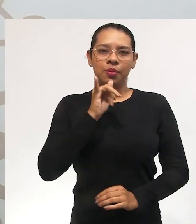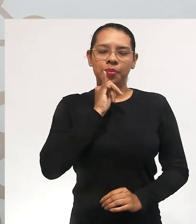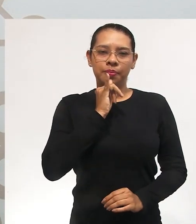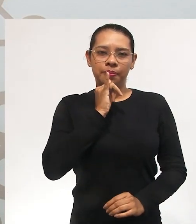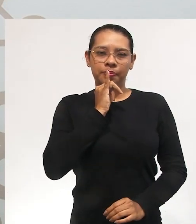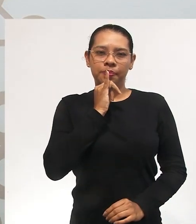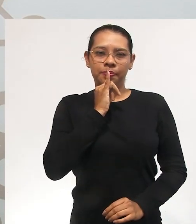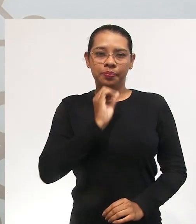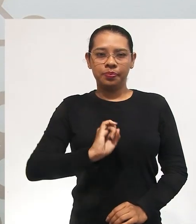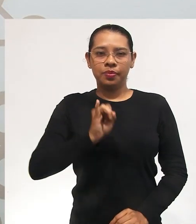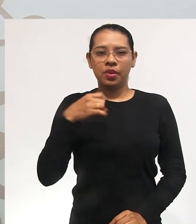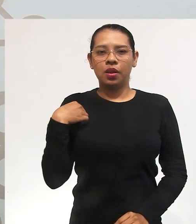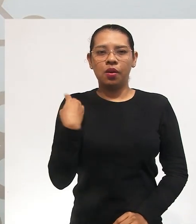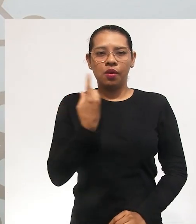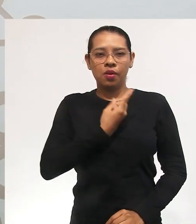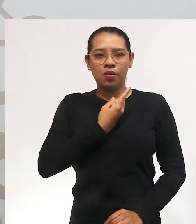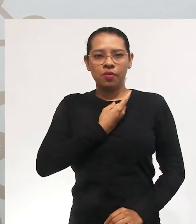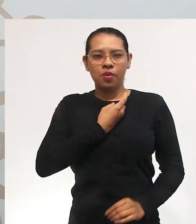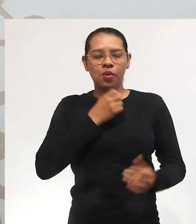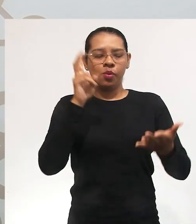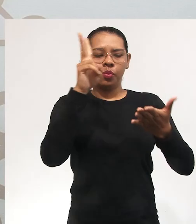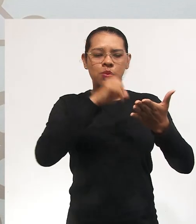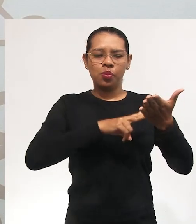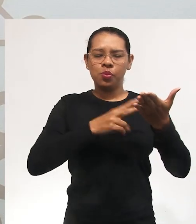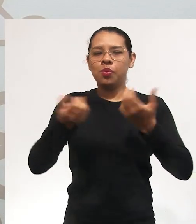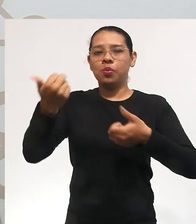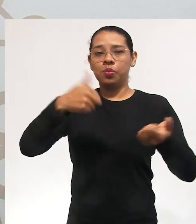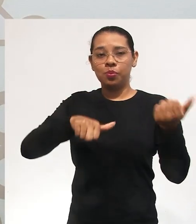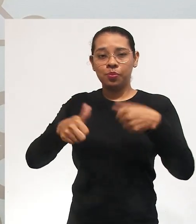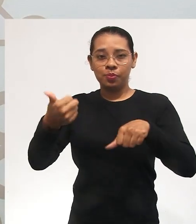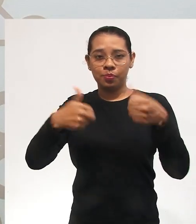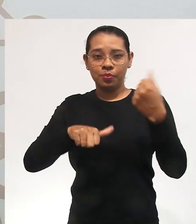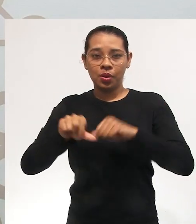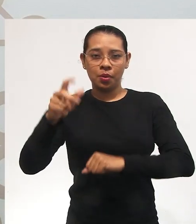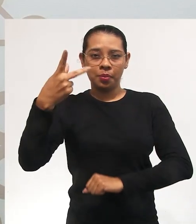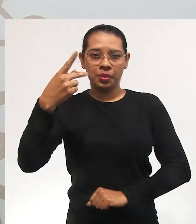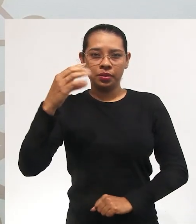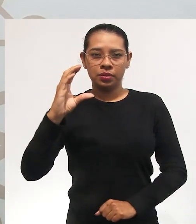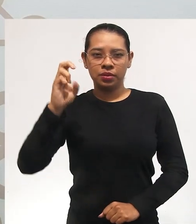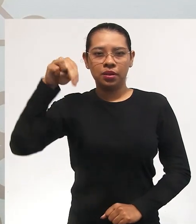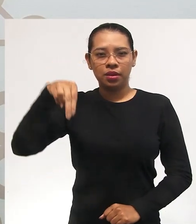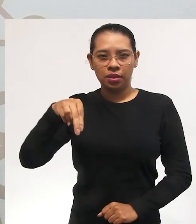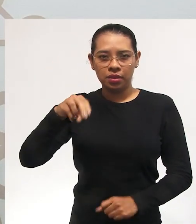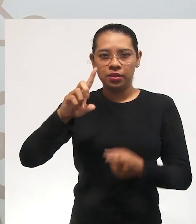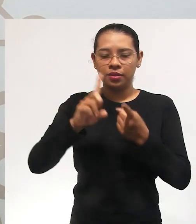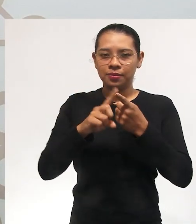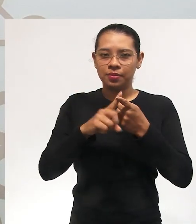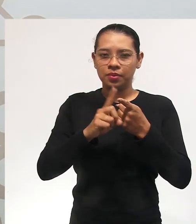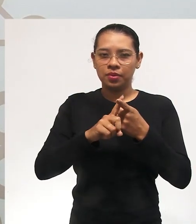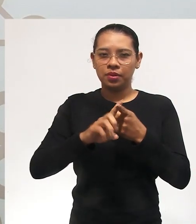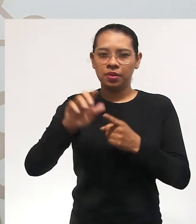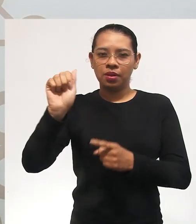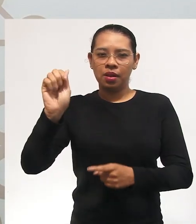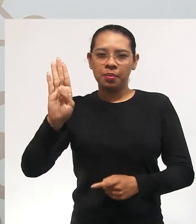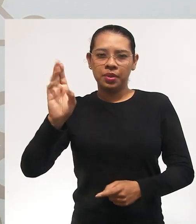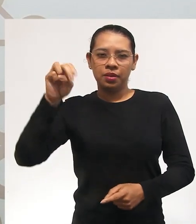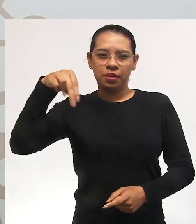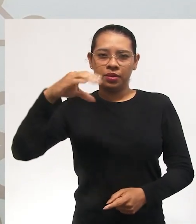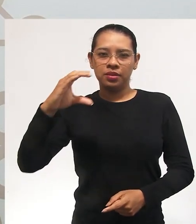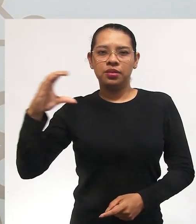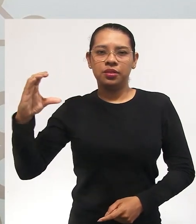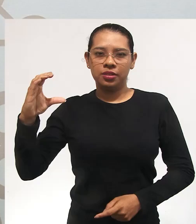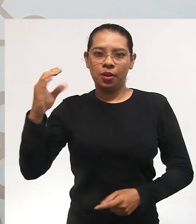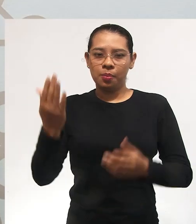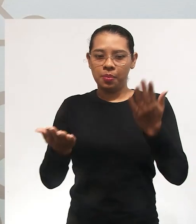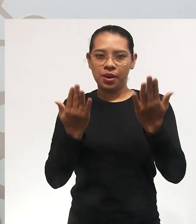contexto. Por exemplo, se a gente for avaliar os PCNs e a BNCC, eles dizem muito do